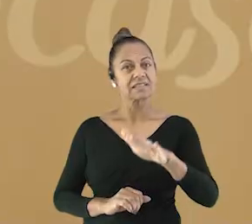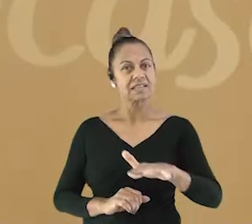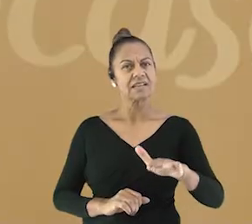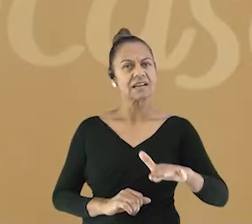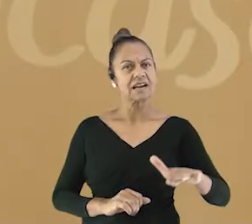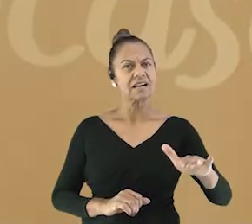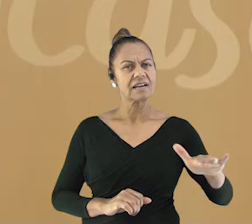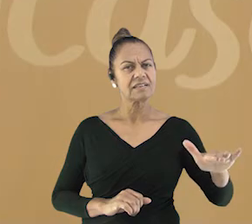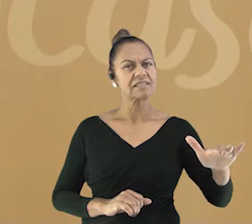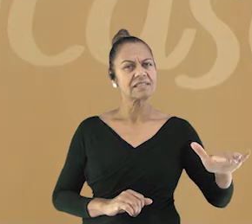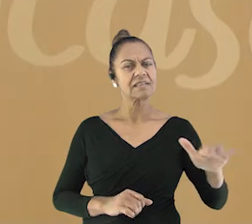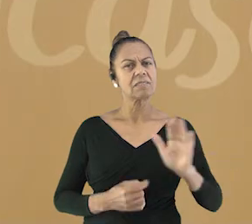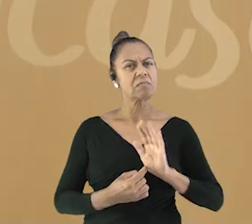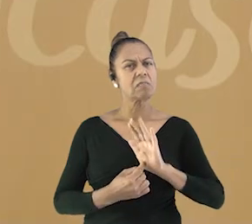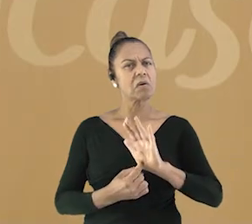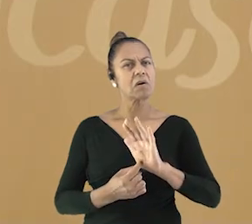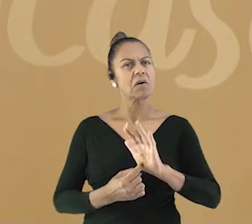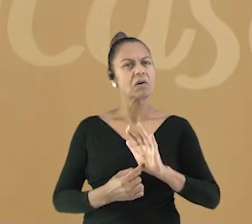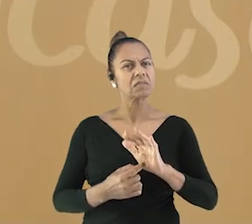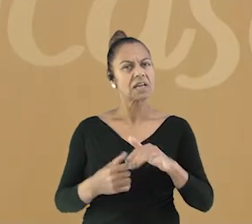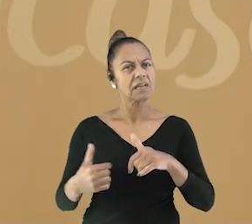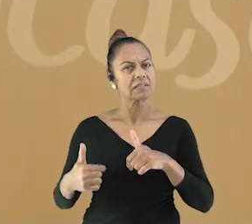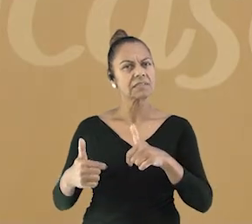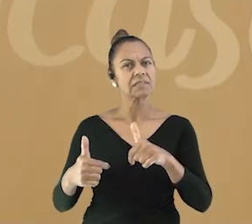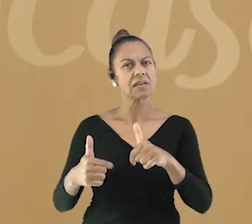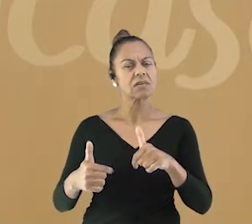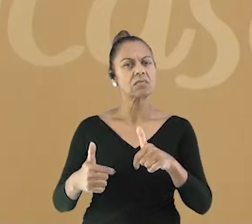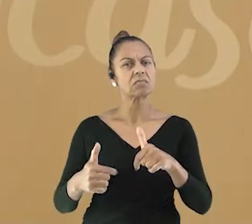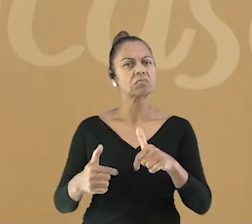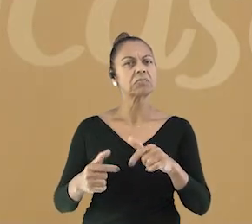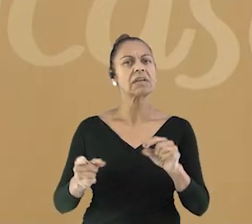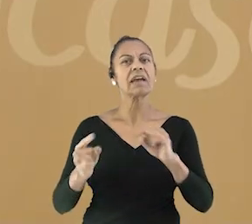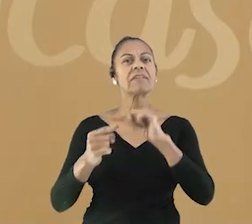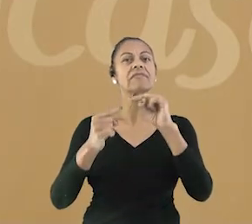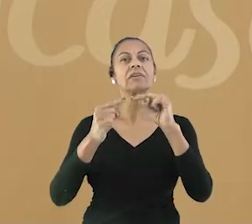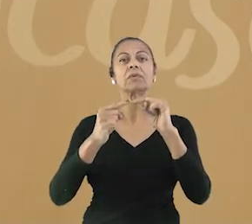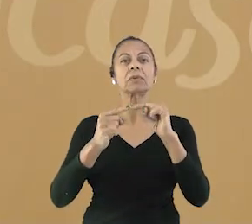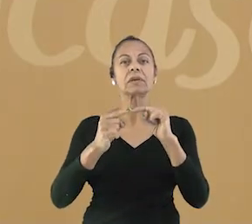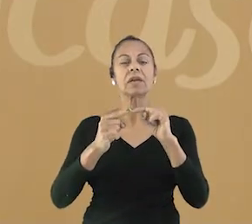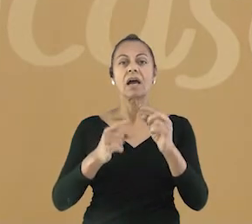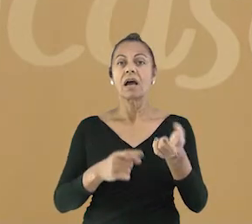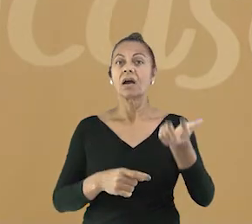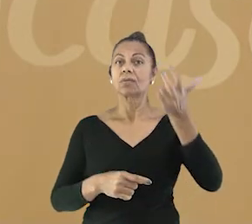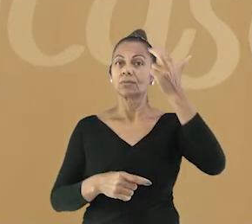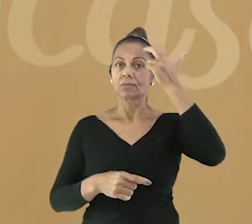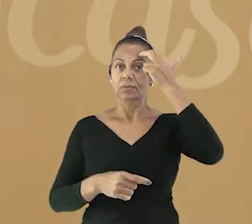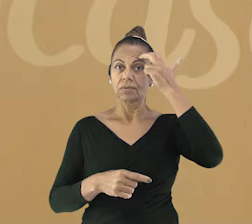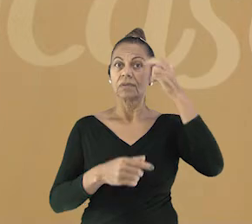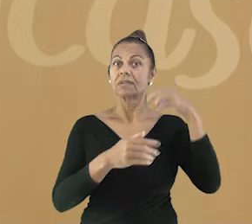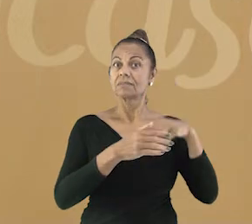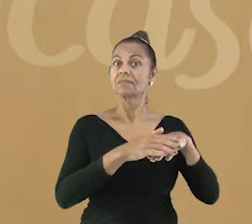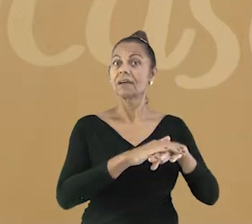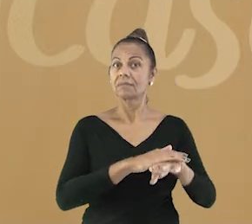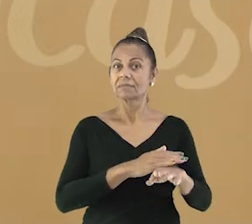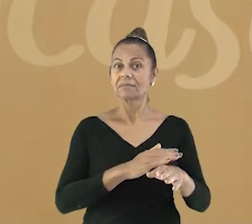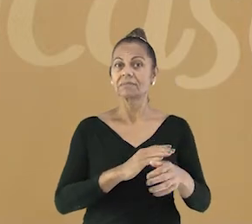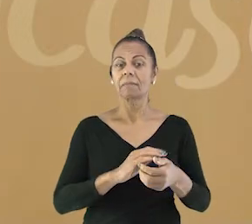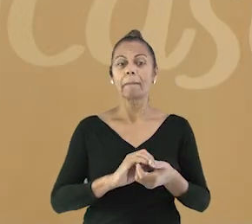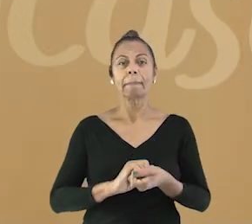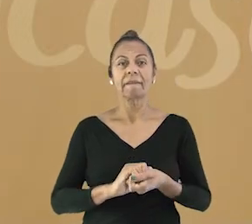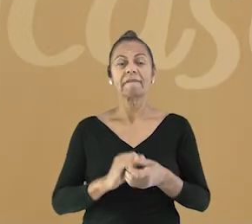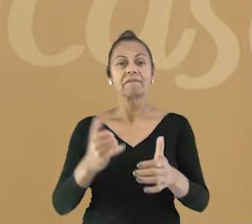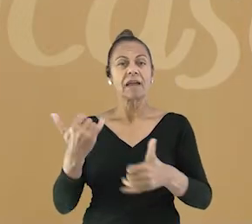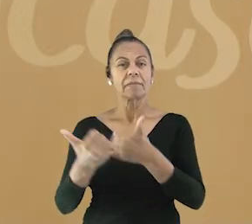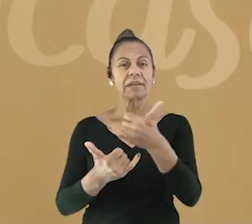As coisas que as crianças desse vídeo fazem falam muito sobre a cultura e os hábitos que essas crianças vivem e